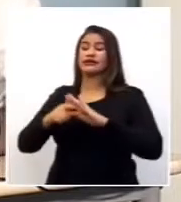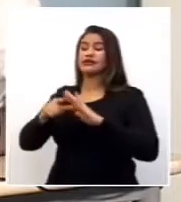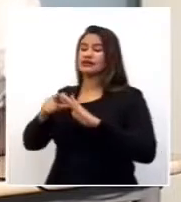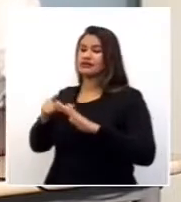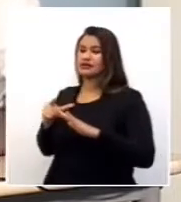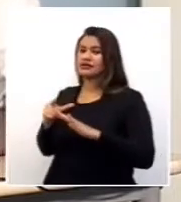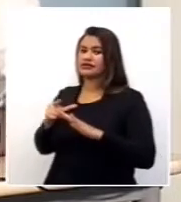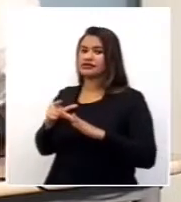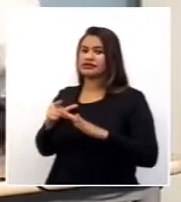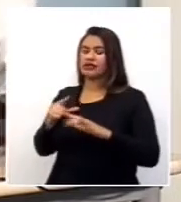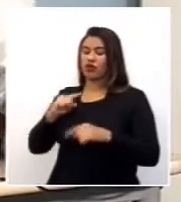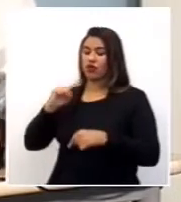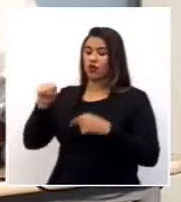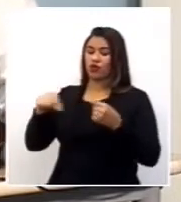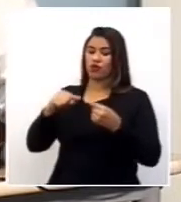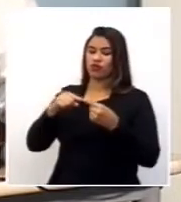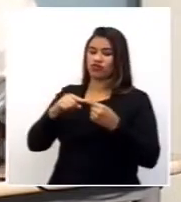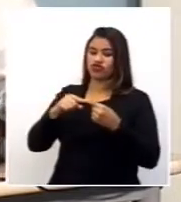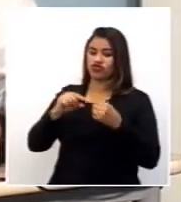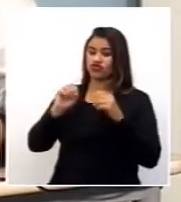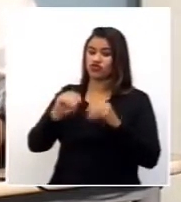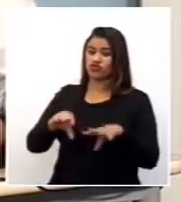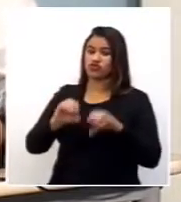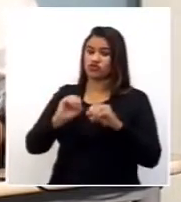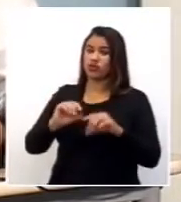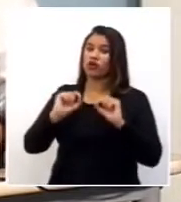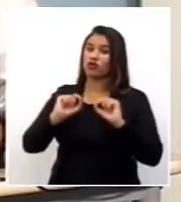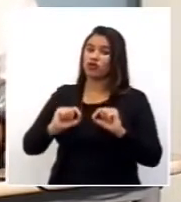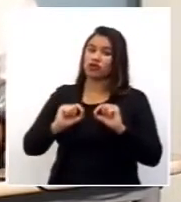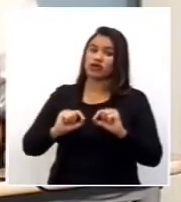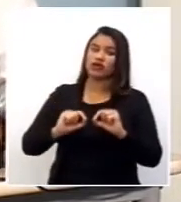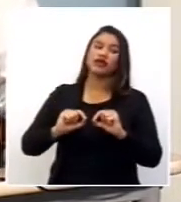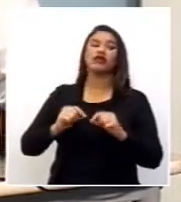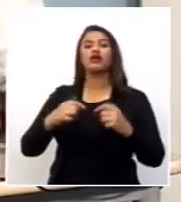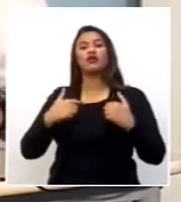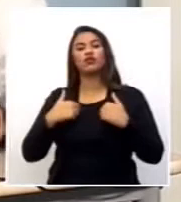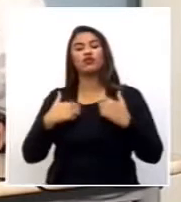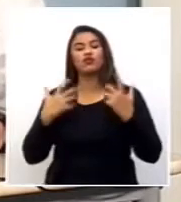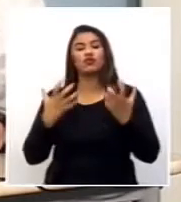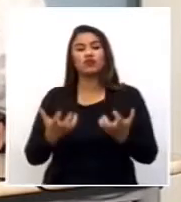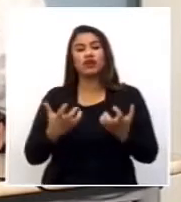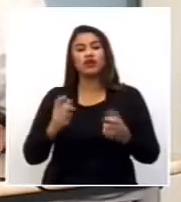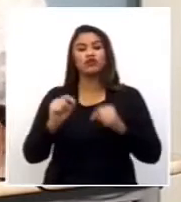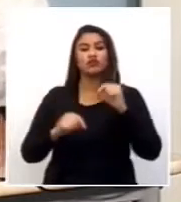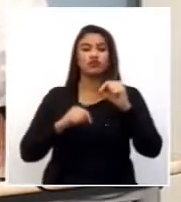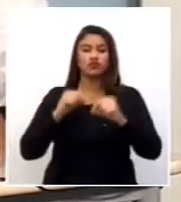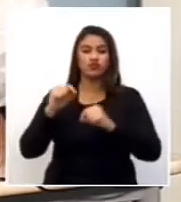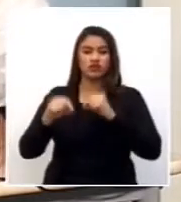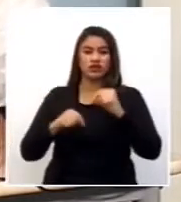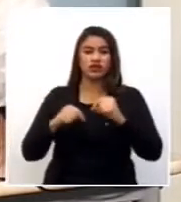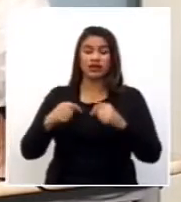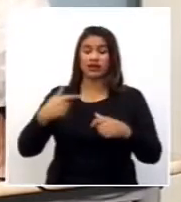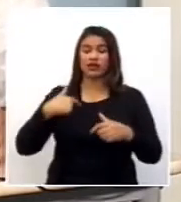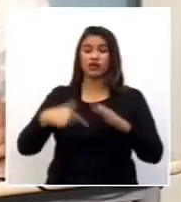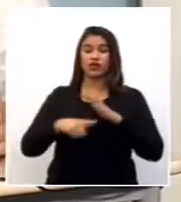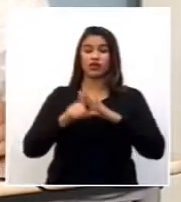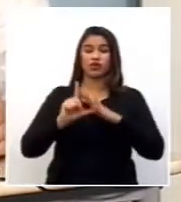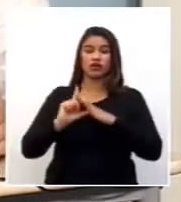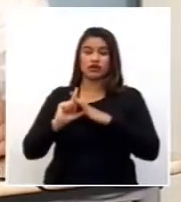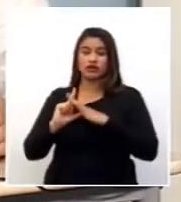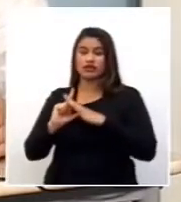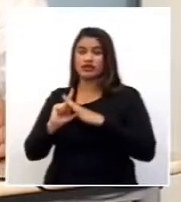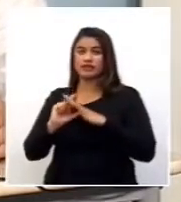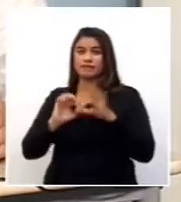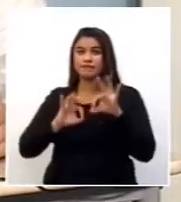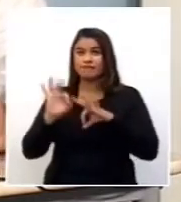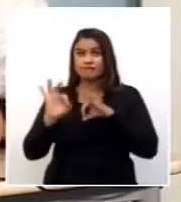é o objetivo da minha aula, qual é a intencionalidade? Será que essa aula que eu preparei, eu